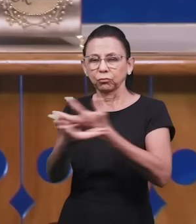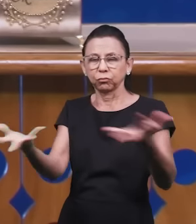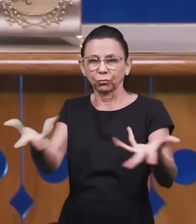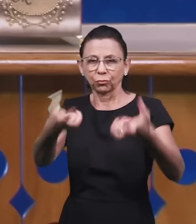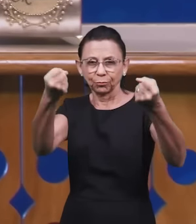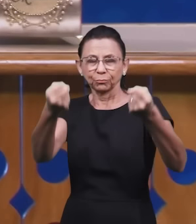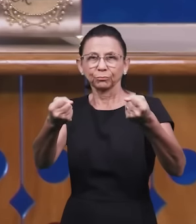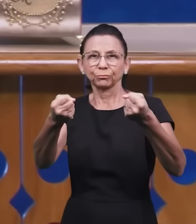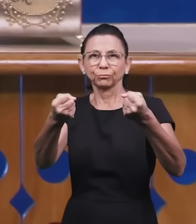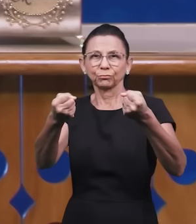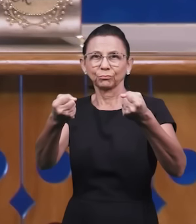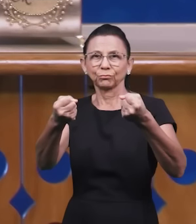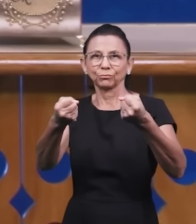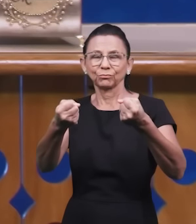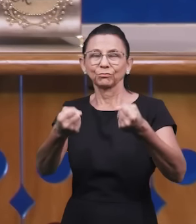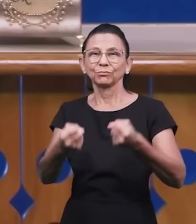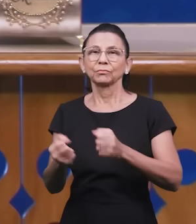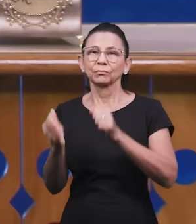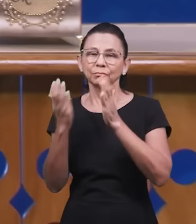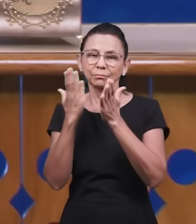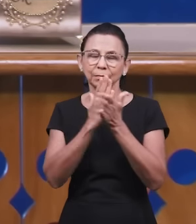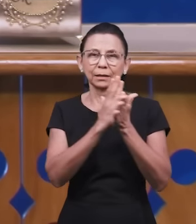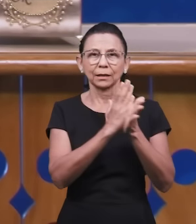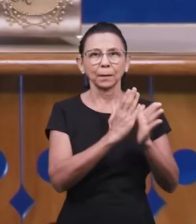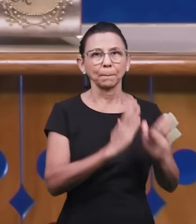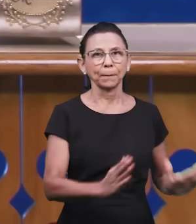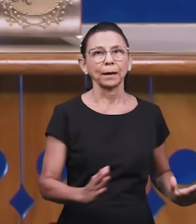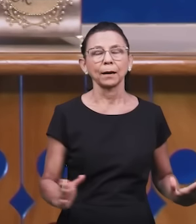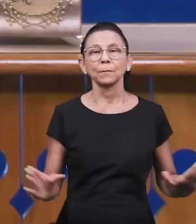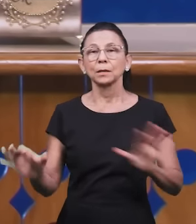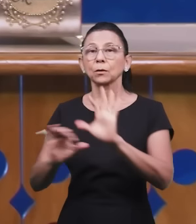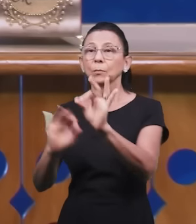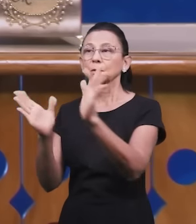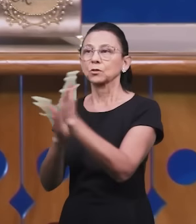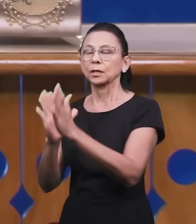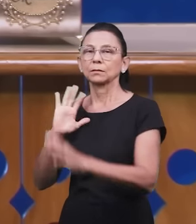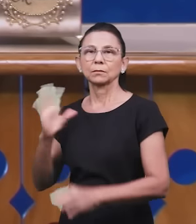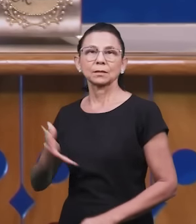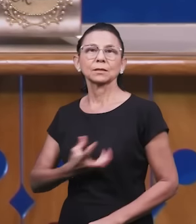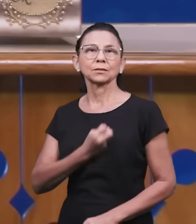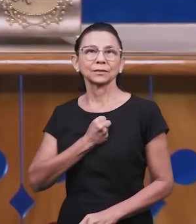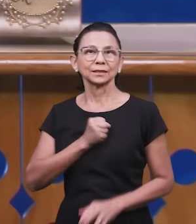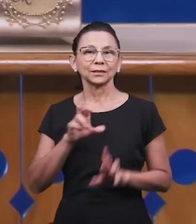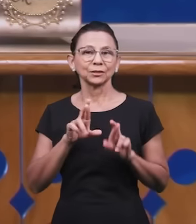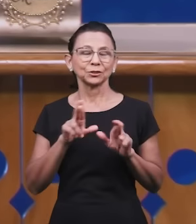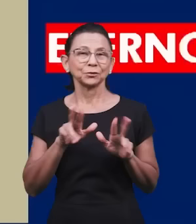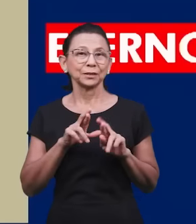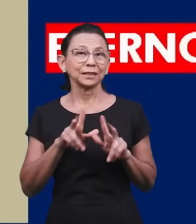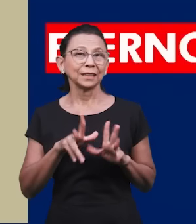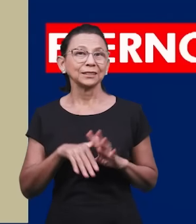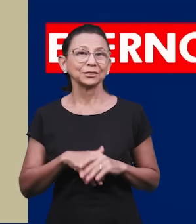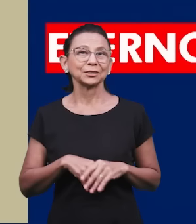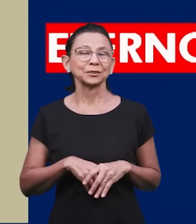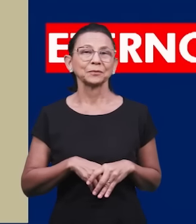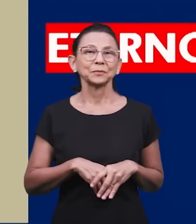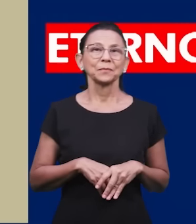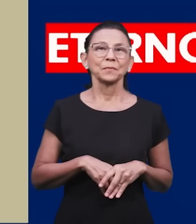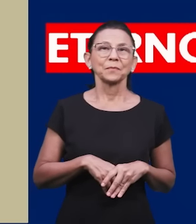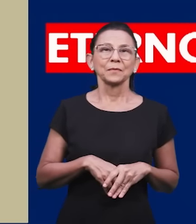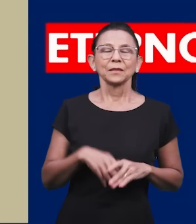passar. Mas a obra redentora é diferente. A obra redentora, ela está balizada, é interessante,